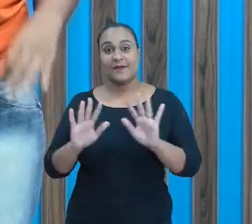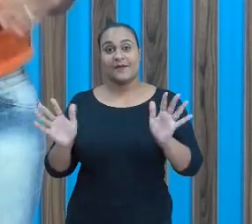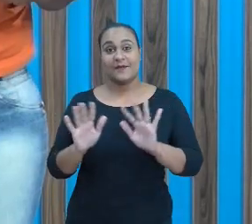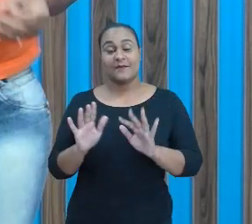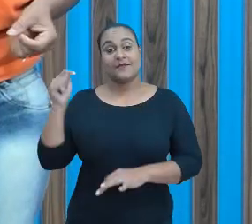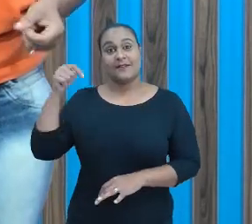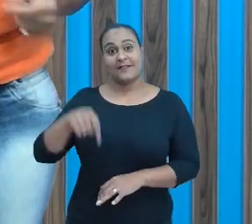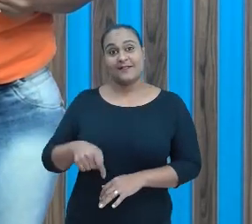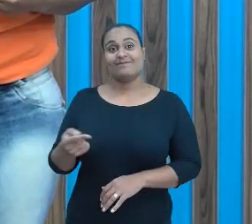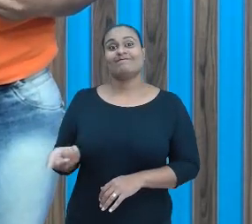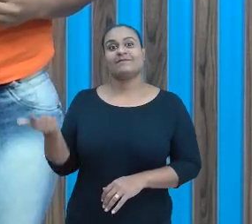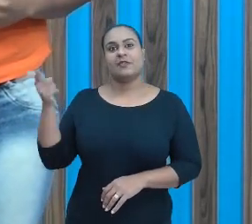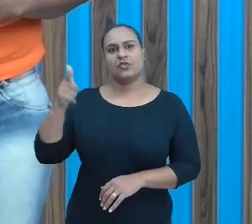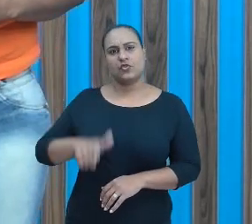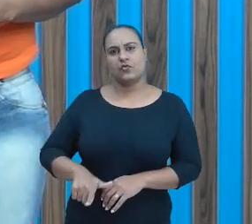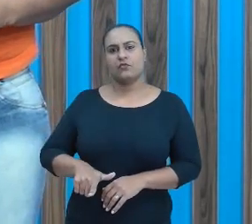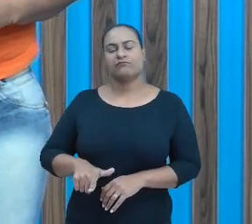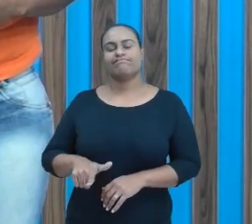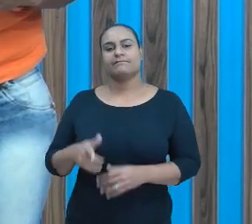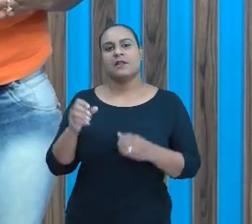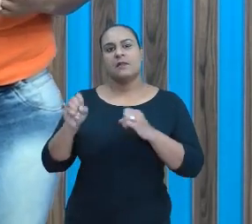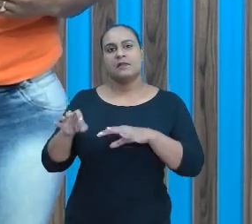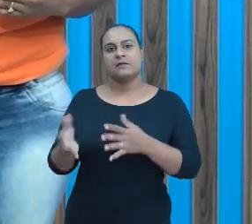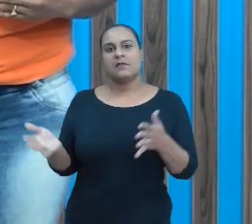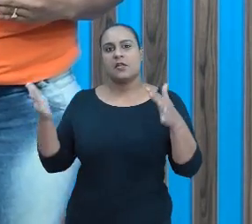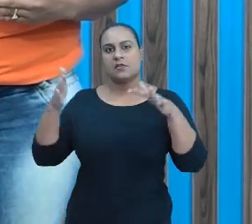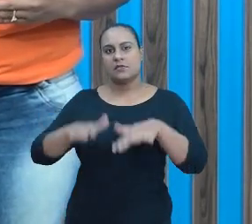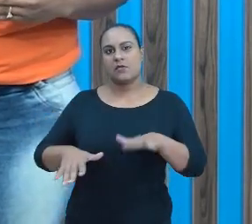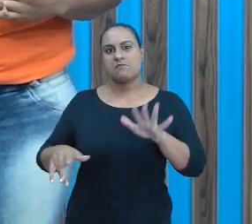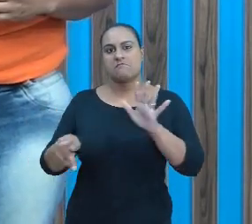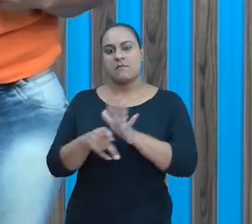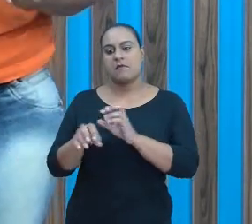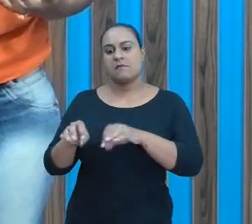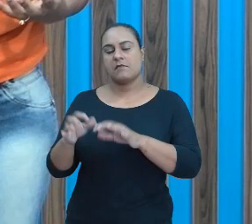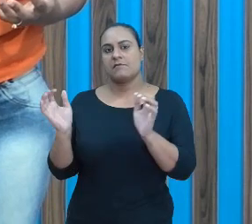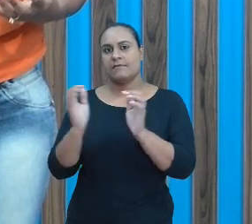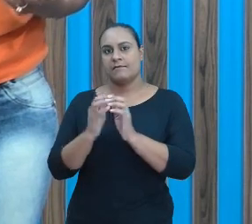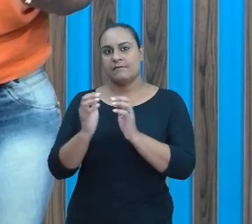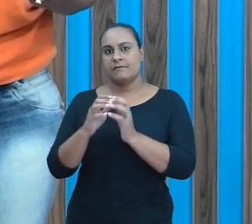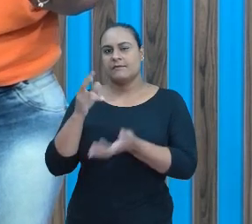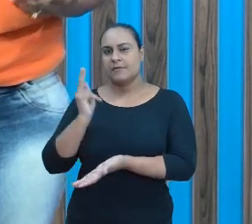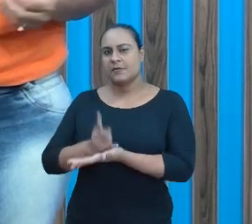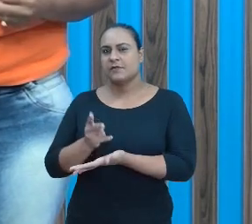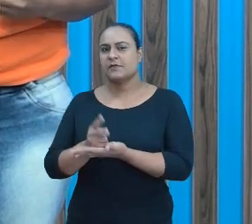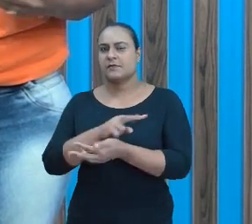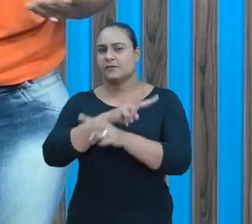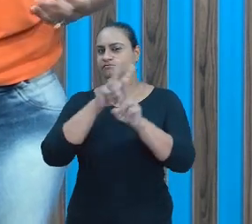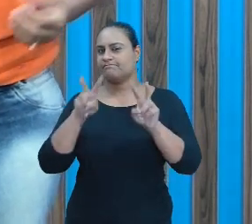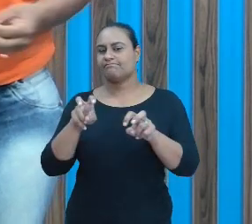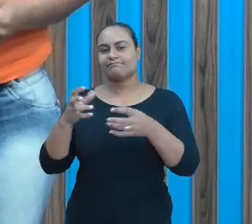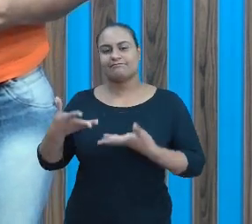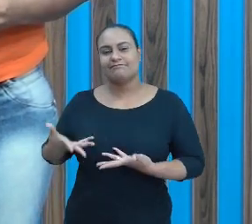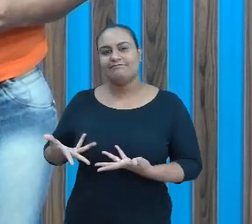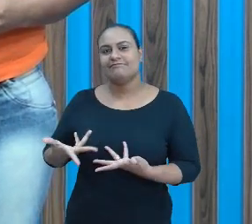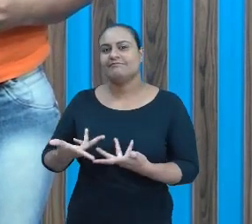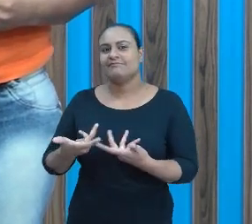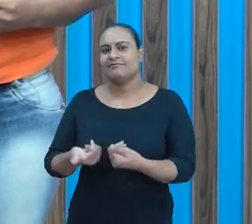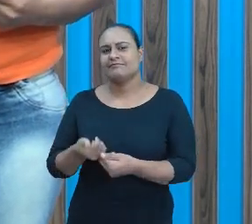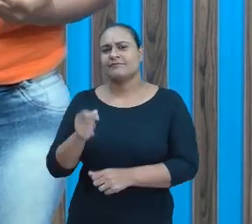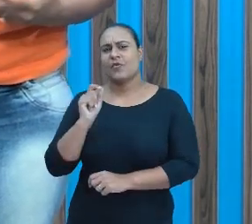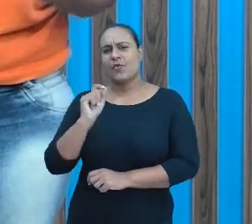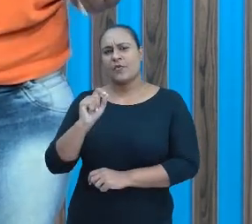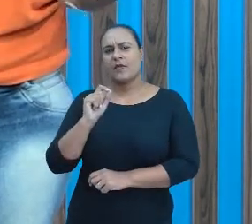estamos aqui de volta na Educação Inclusiva do Educa Recife. Vamos continuar com aquela temática maravilhosa que é